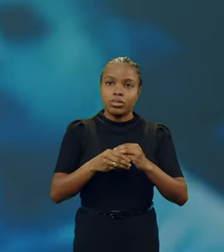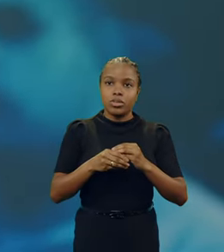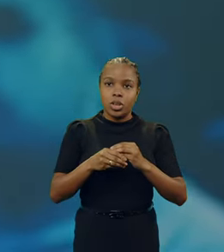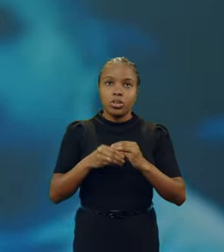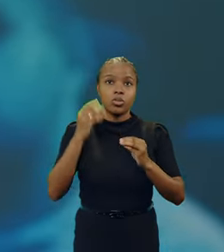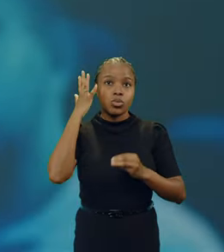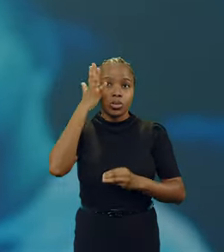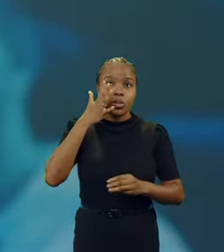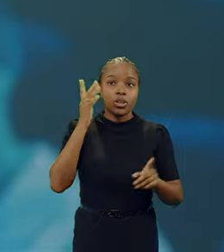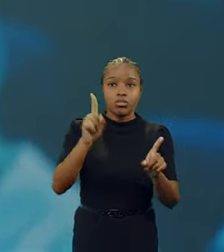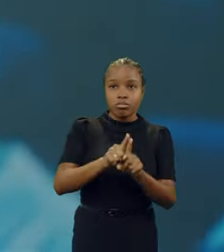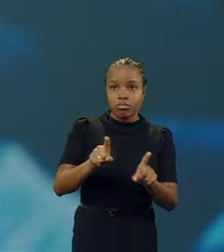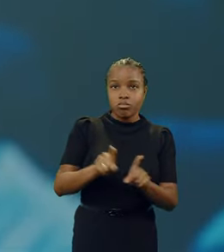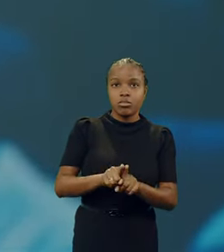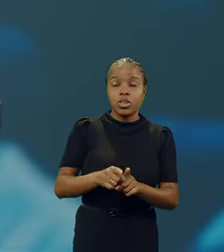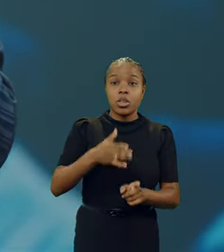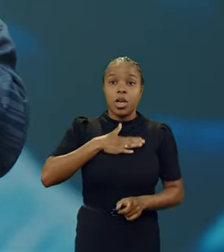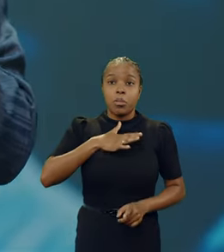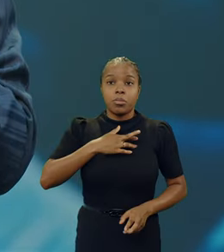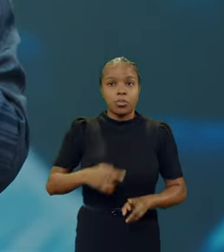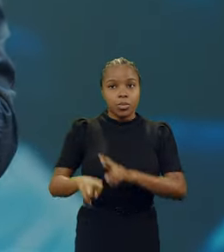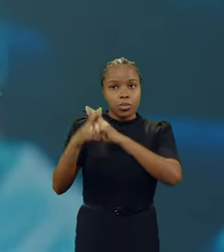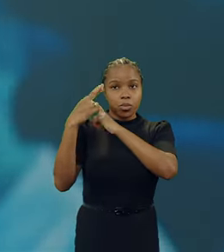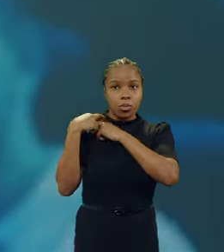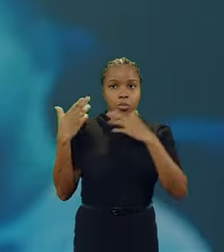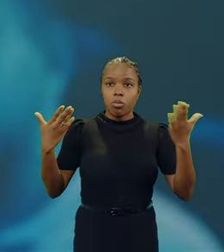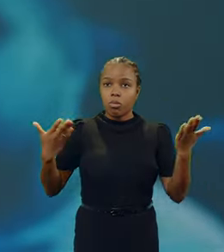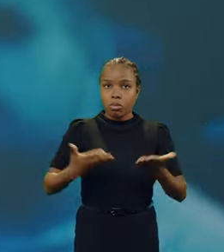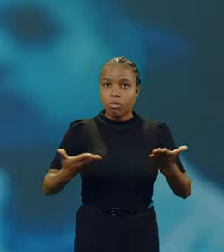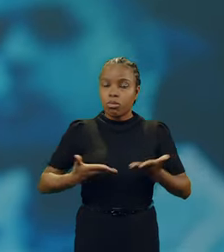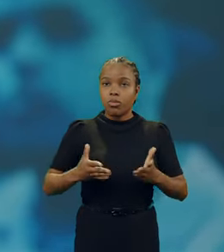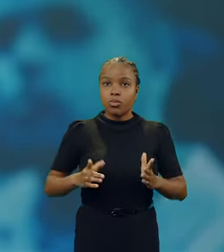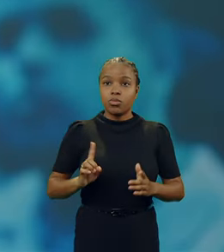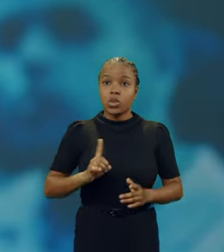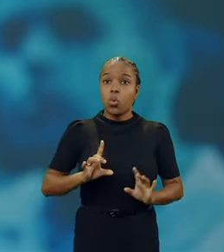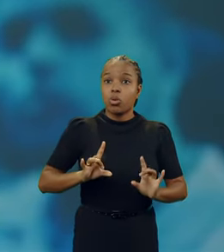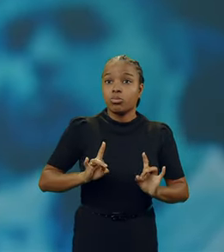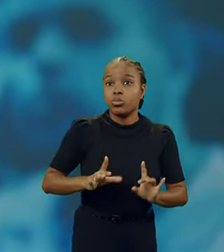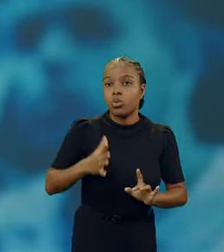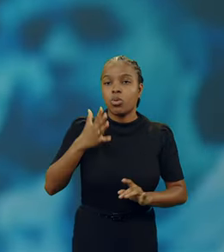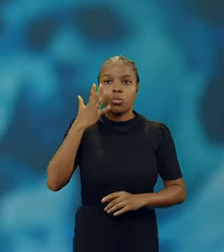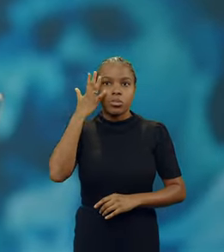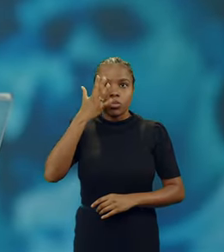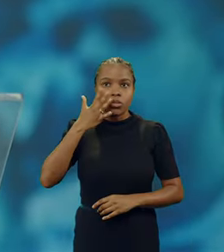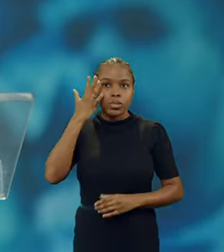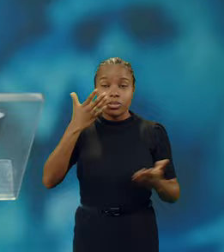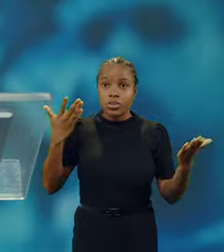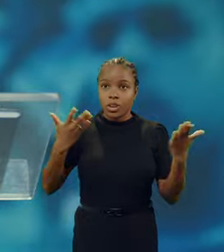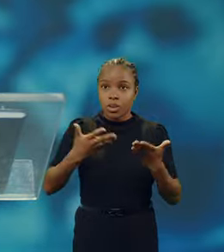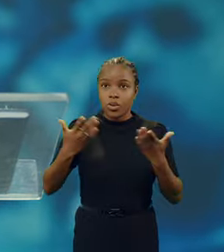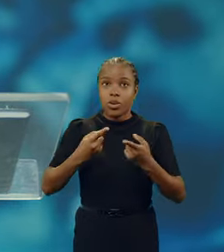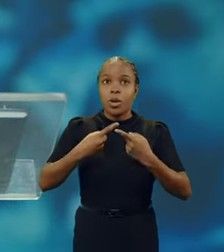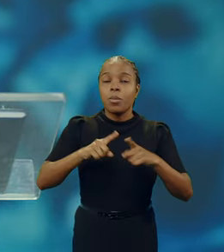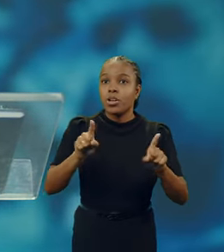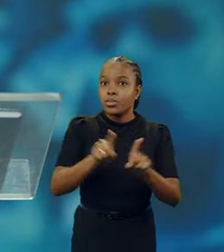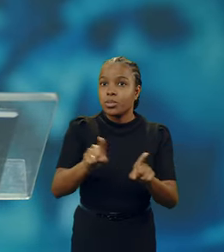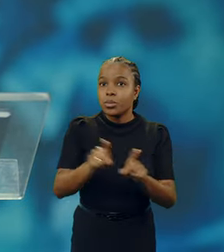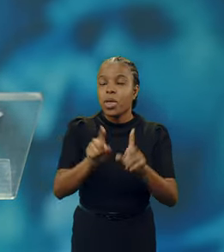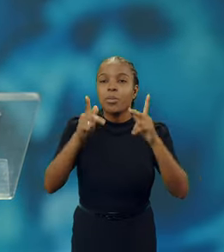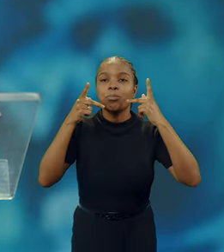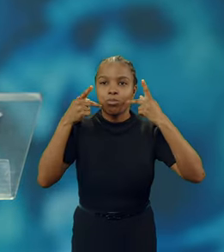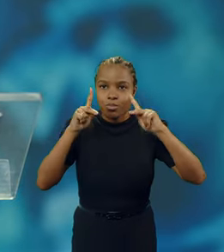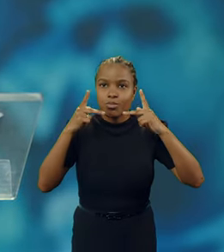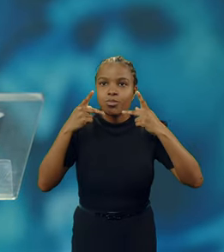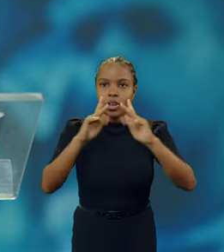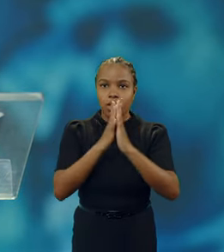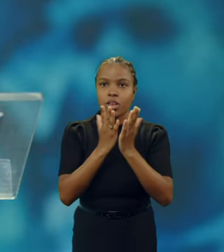A minha função não é propriamente palestrar, mas é pregar